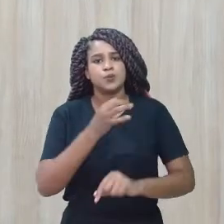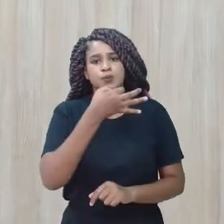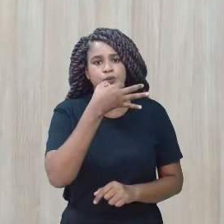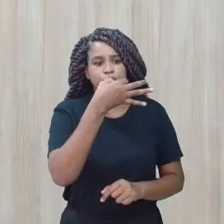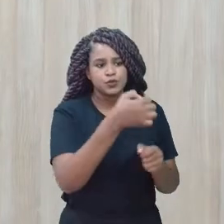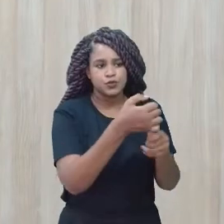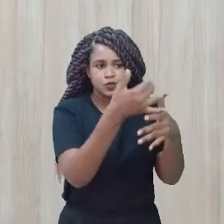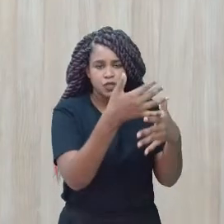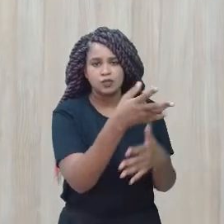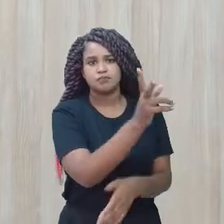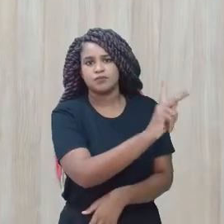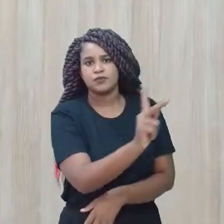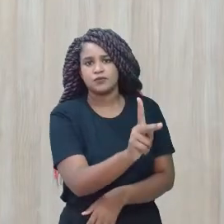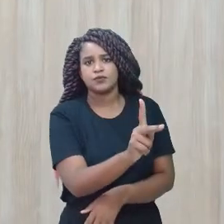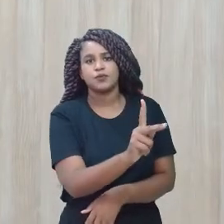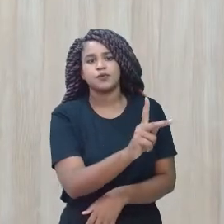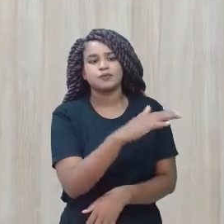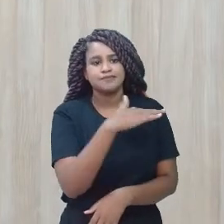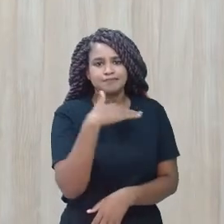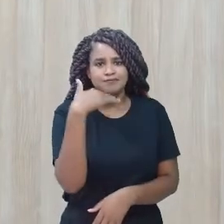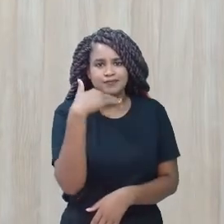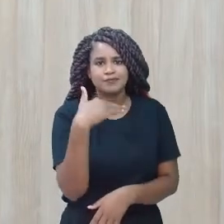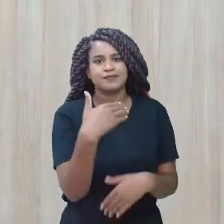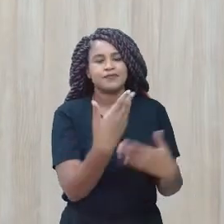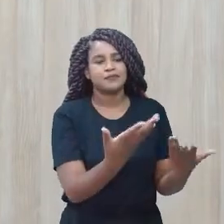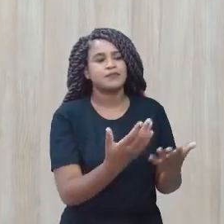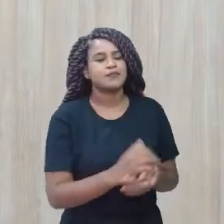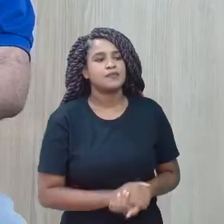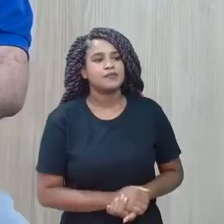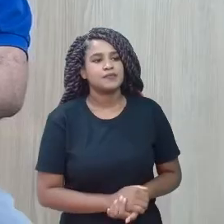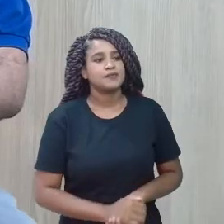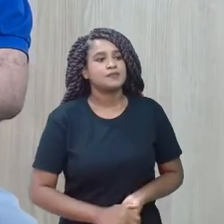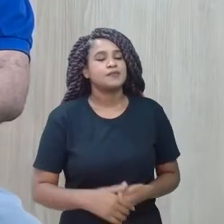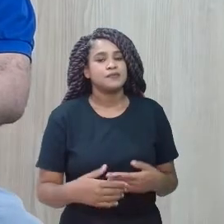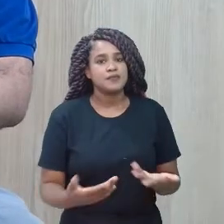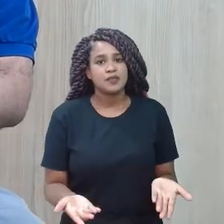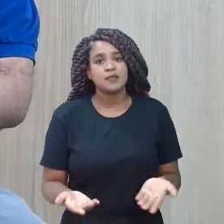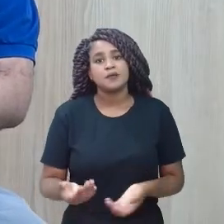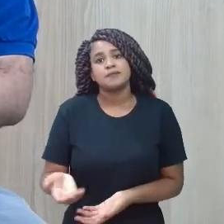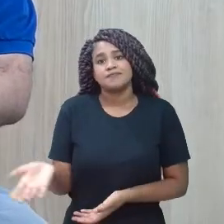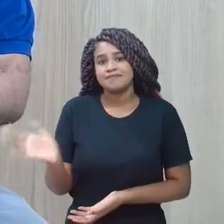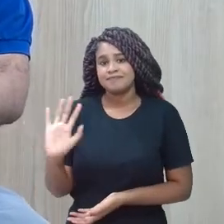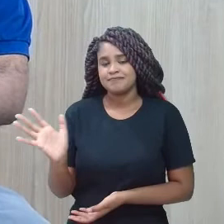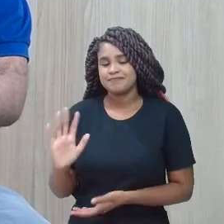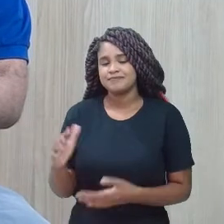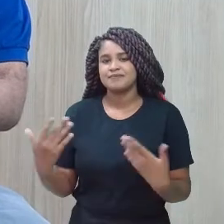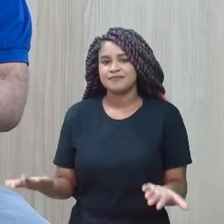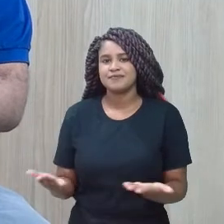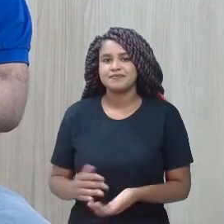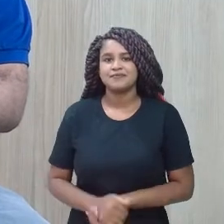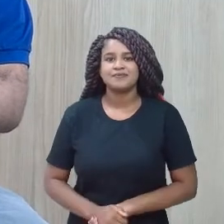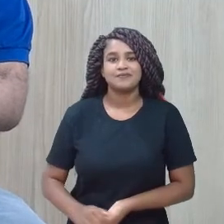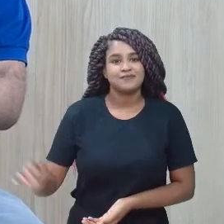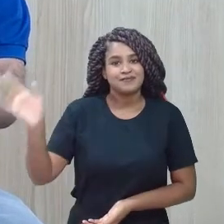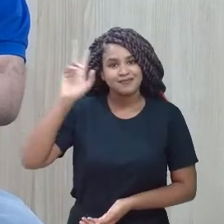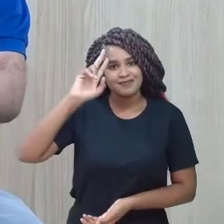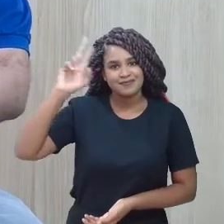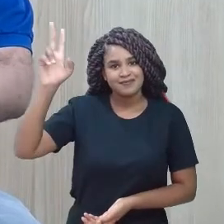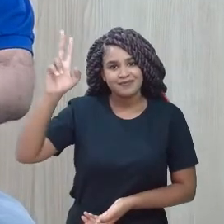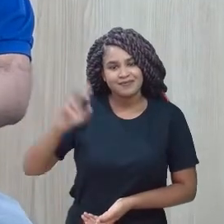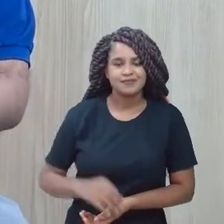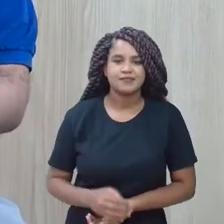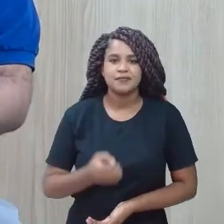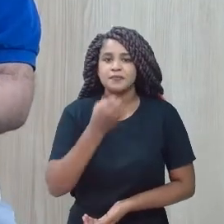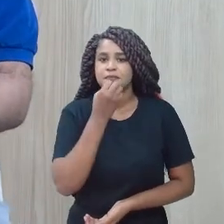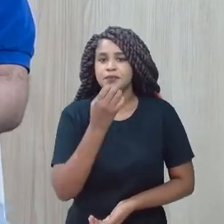nosso professor Rostinho Lindo. Fala aí, professor. Pois é, pessoal. Fala, pessoal. Bom